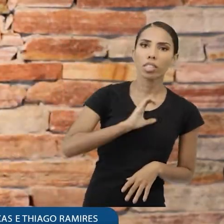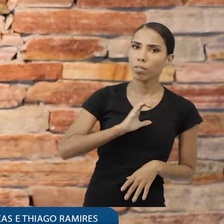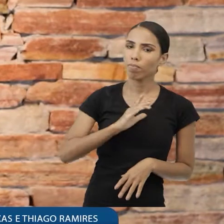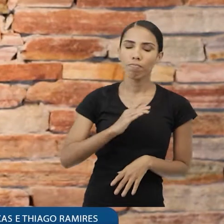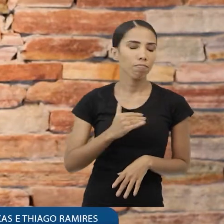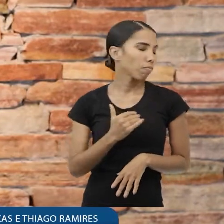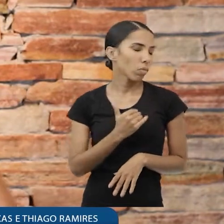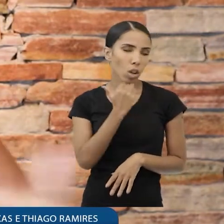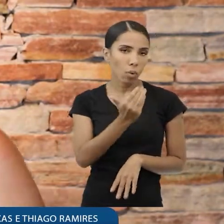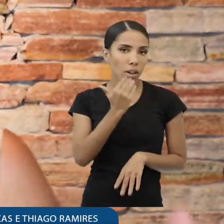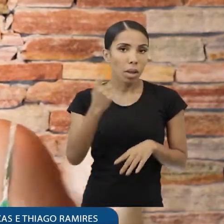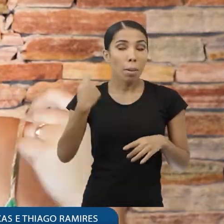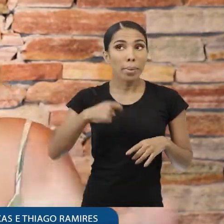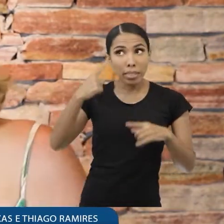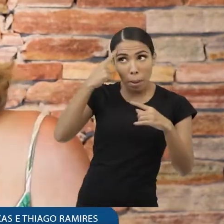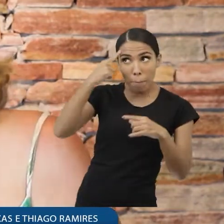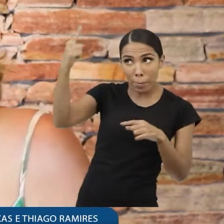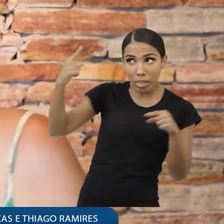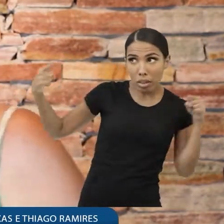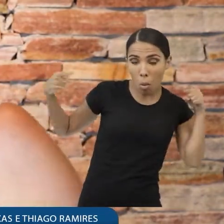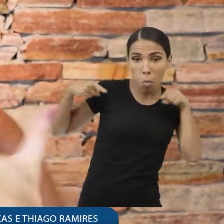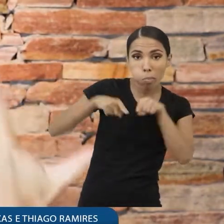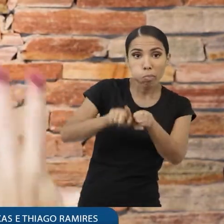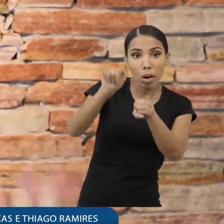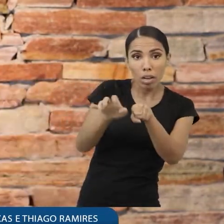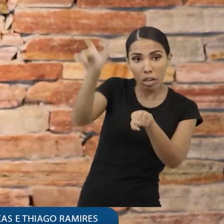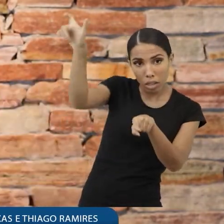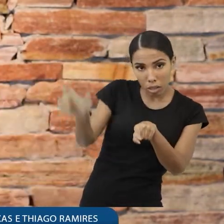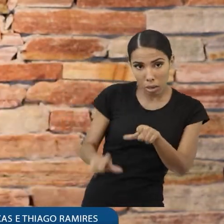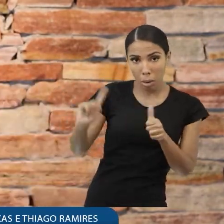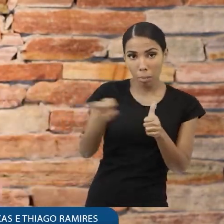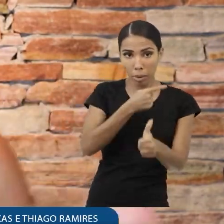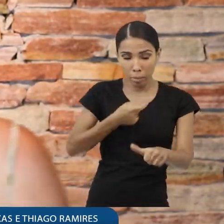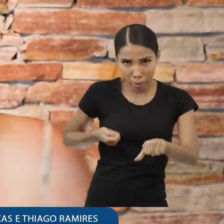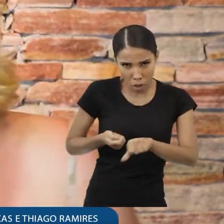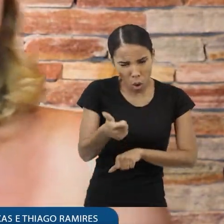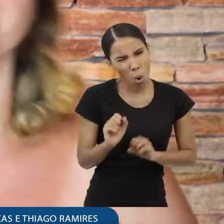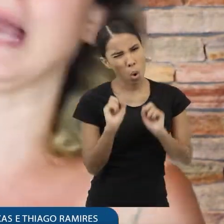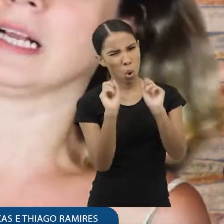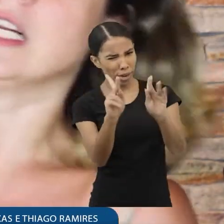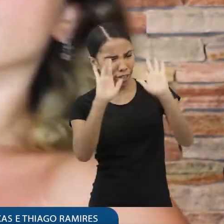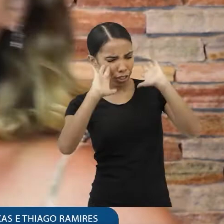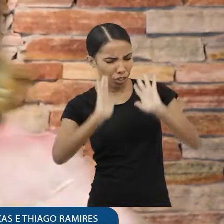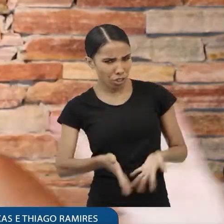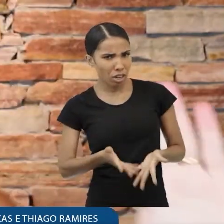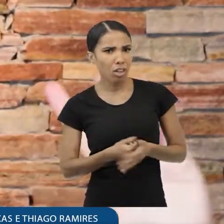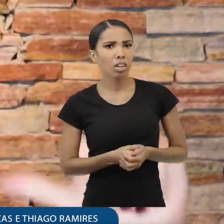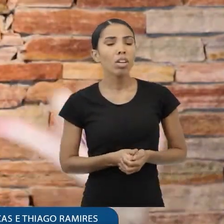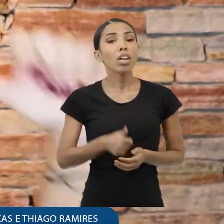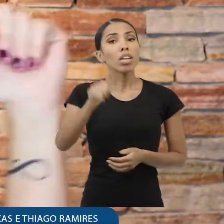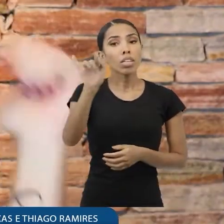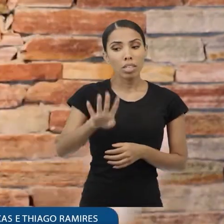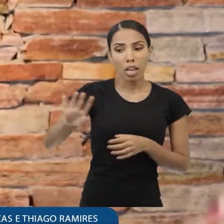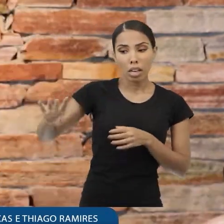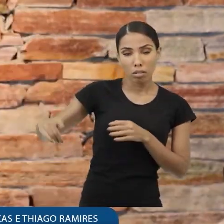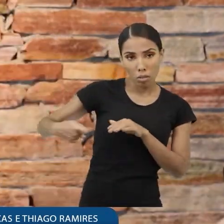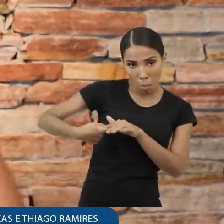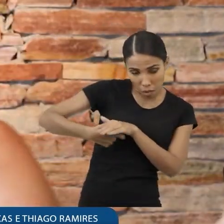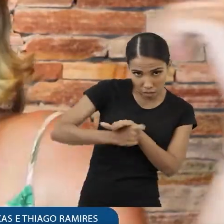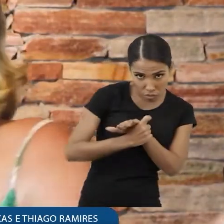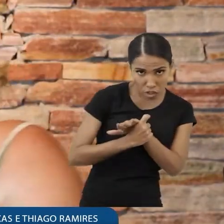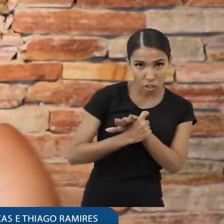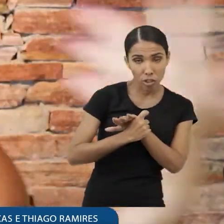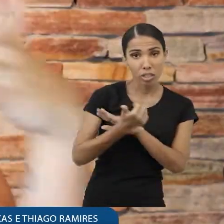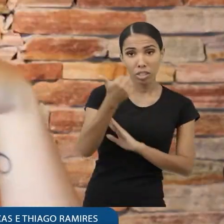anda integrado. Então, essa é a primeira dica que a gente vai falar aqui sobre captação. Bem, dito isso, já sei quem é meu